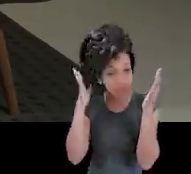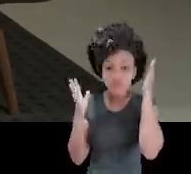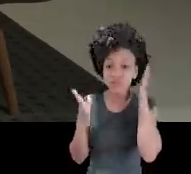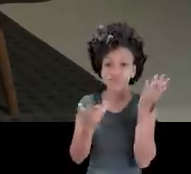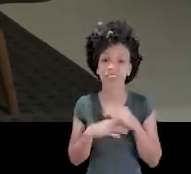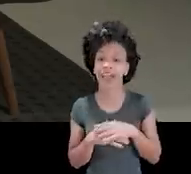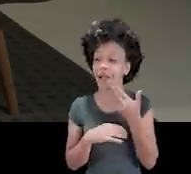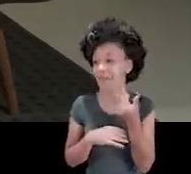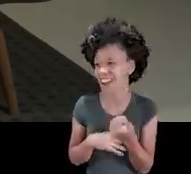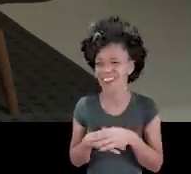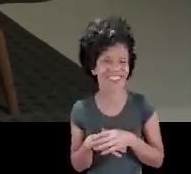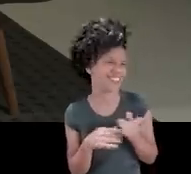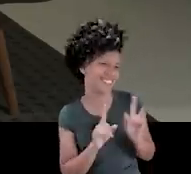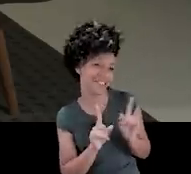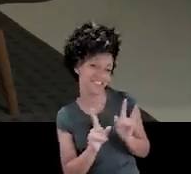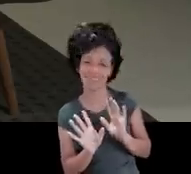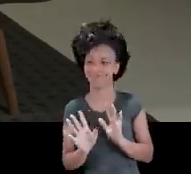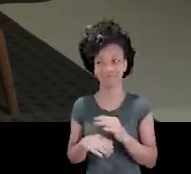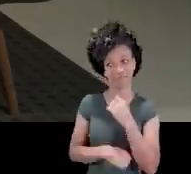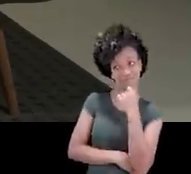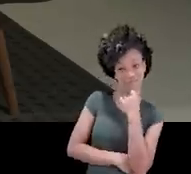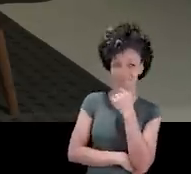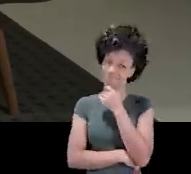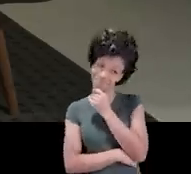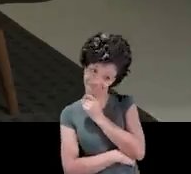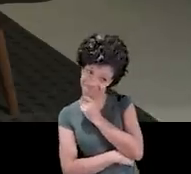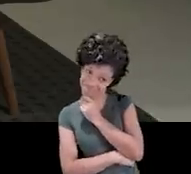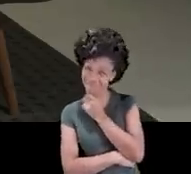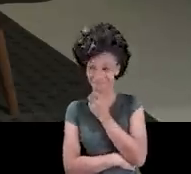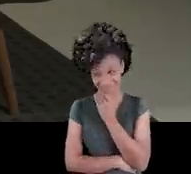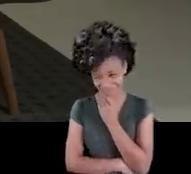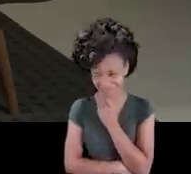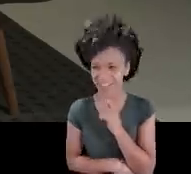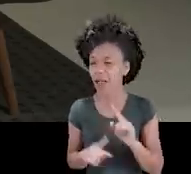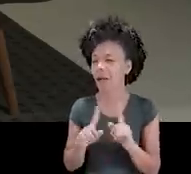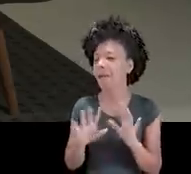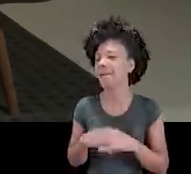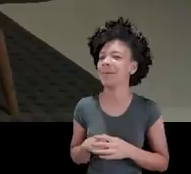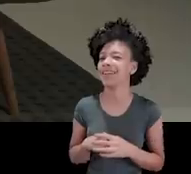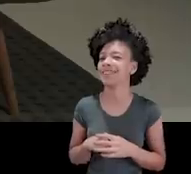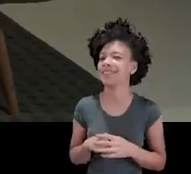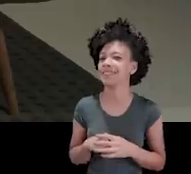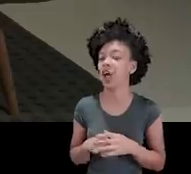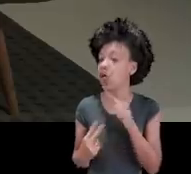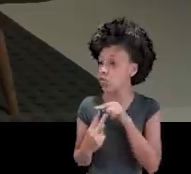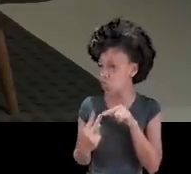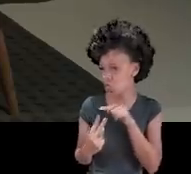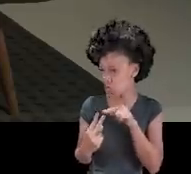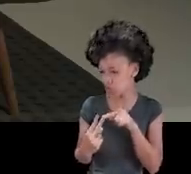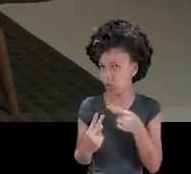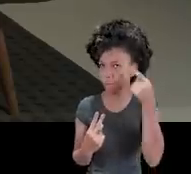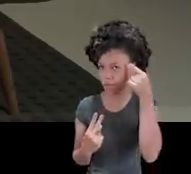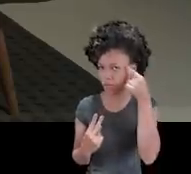precisa. Melhor, né? Não. Isso é ótimo. Mas, eu não, mas assim... É um trouxa mesmo. Mas eu... São dois lados que